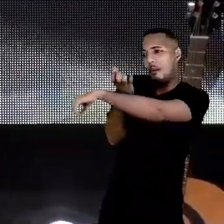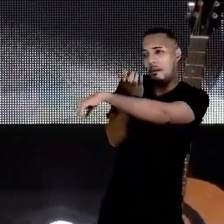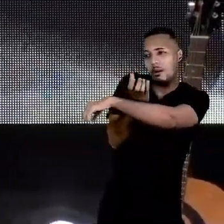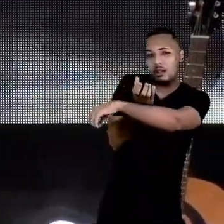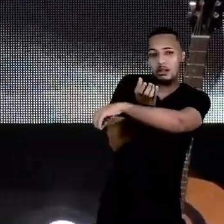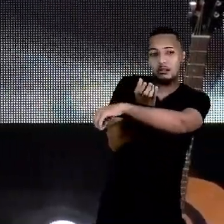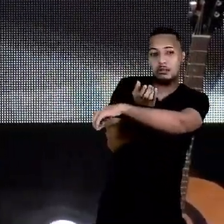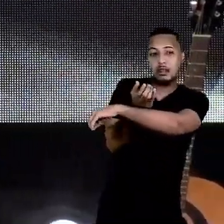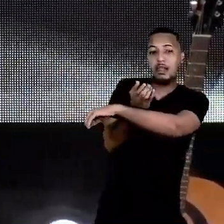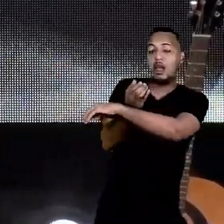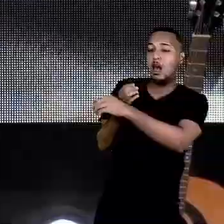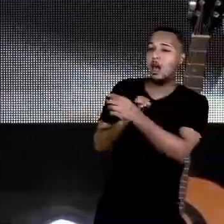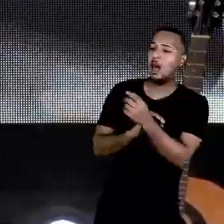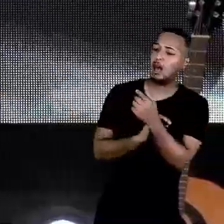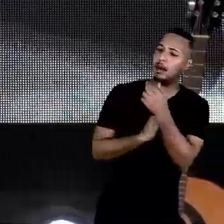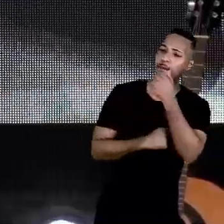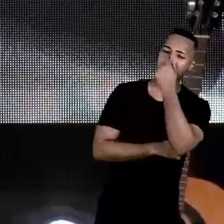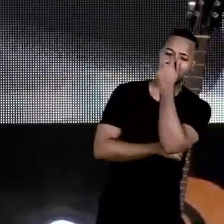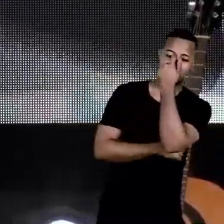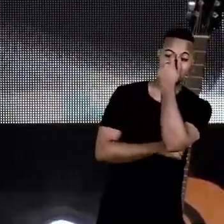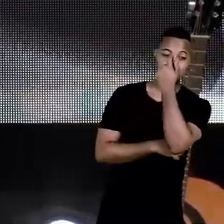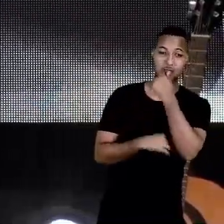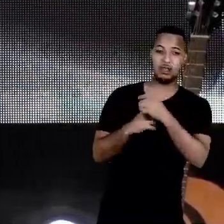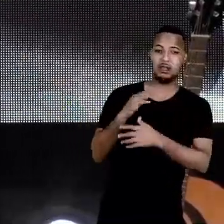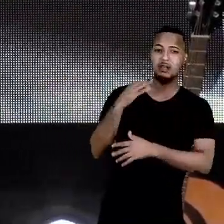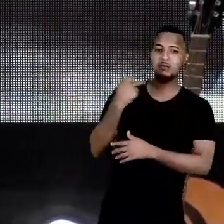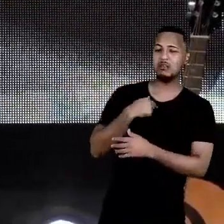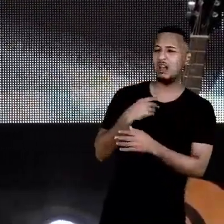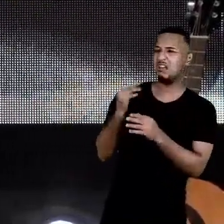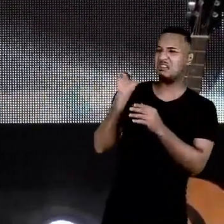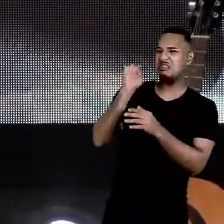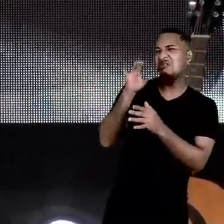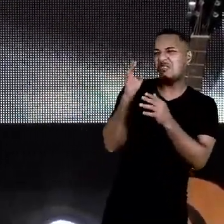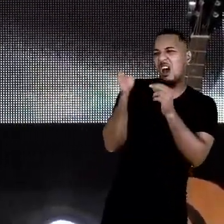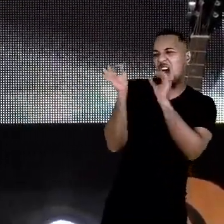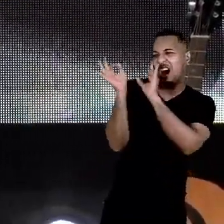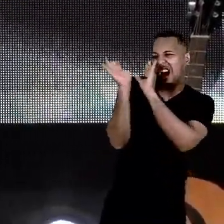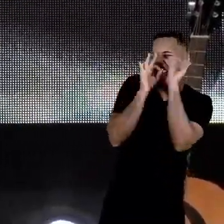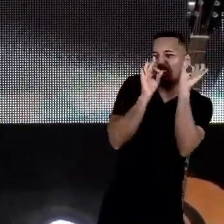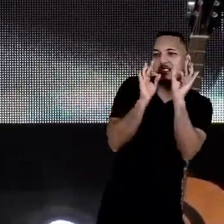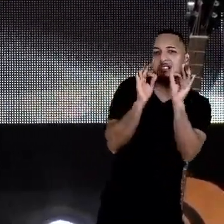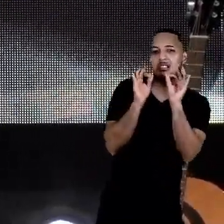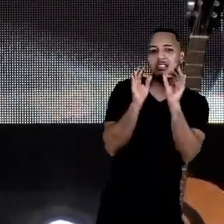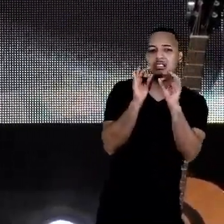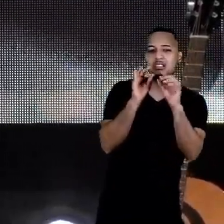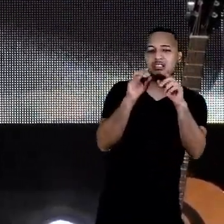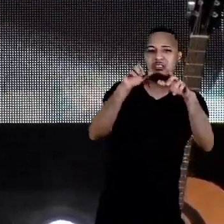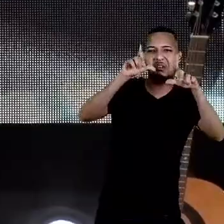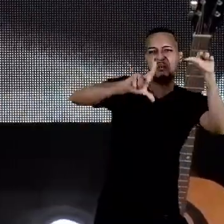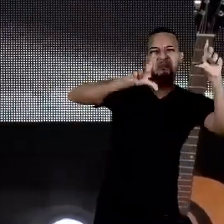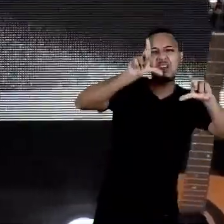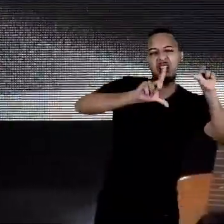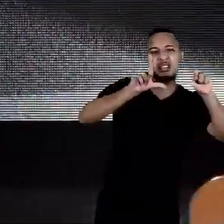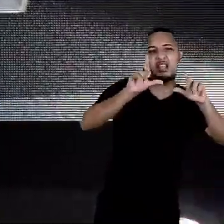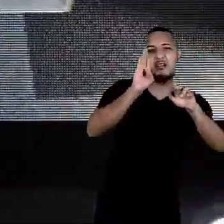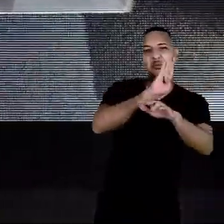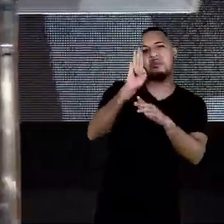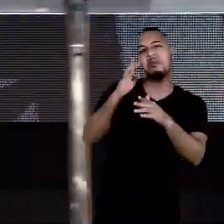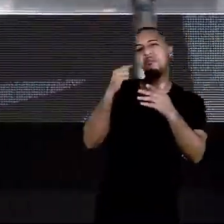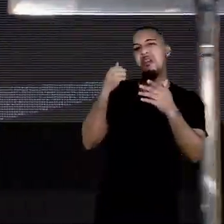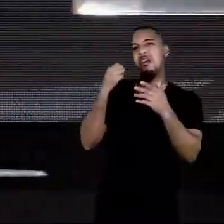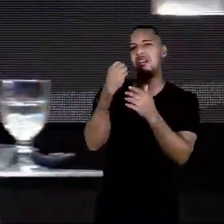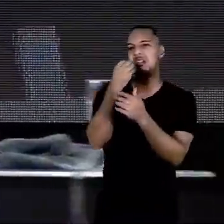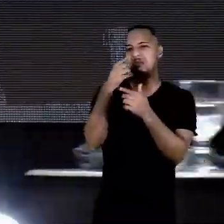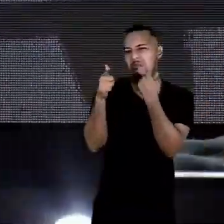pouquinho. Pastor, só de assistir não tem problema não, é? Vai assistindo, tu vai ver lá na frente, espera mais um pouquinho. Aí tem gente que pensa